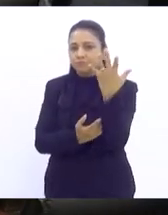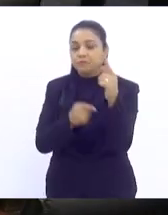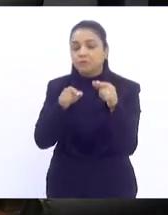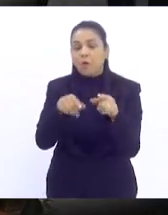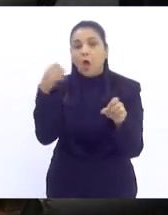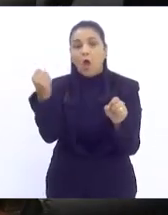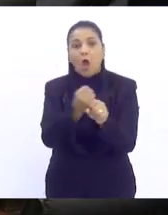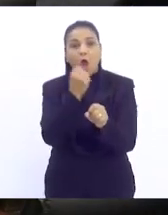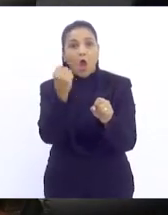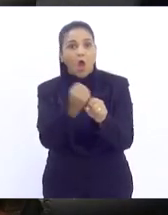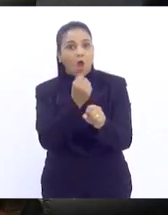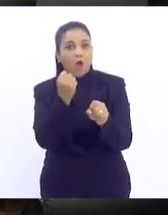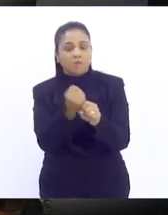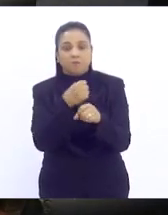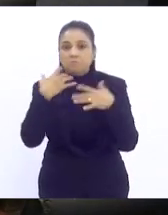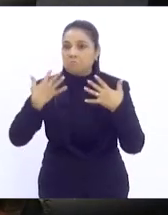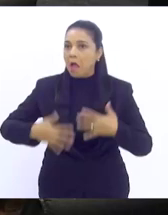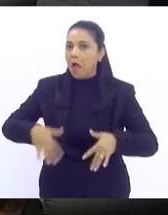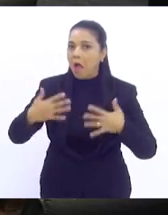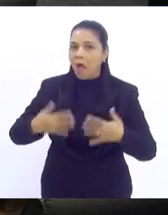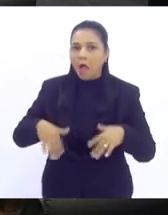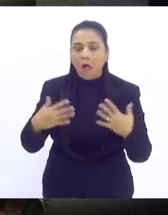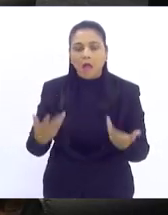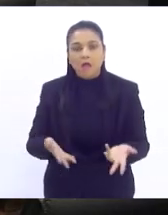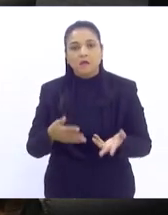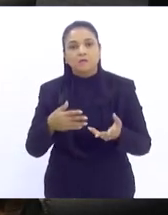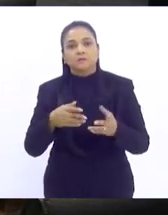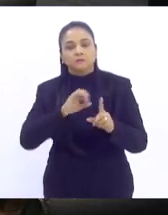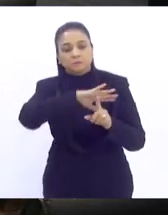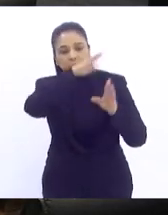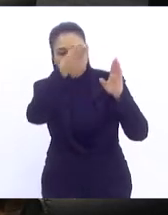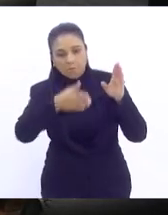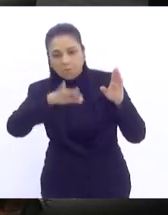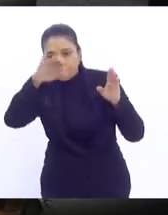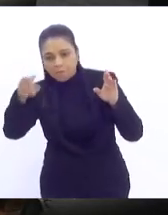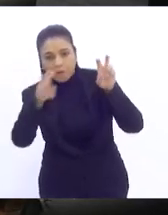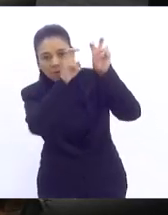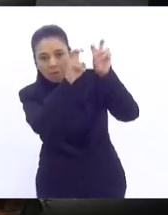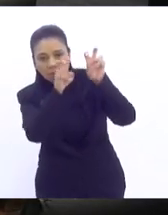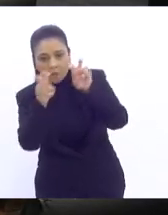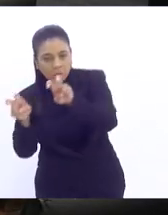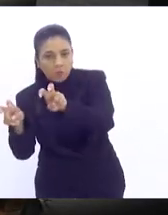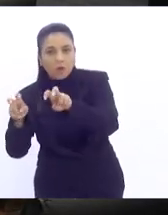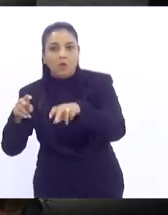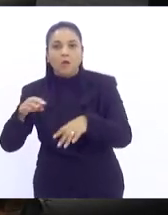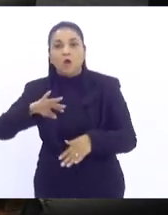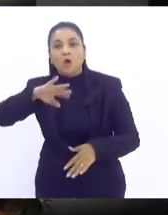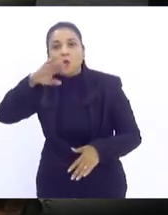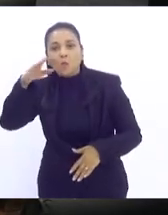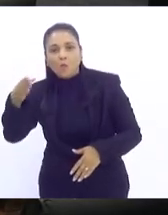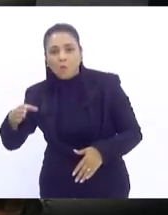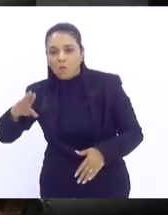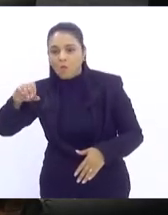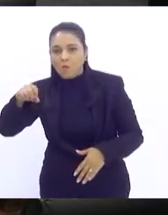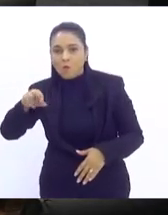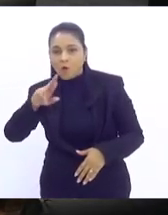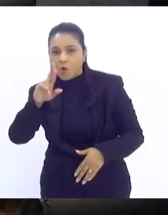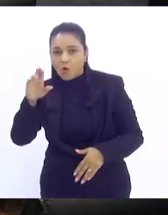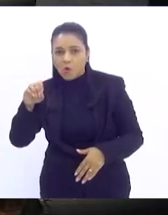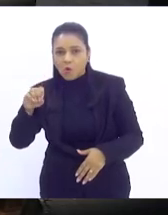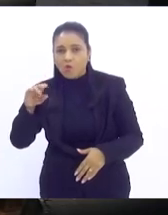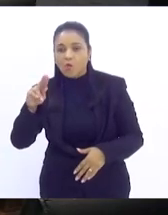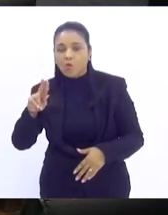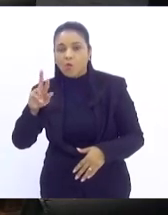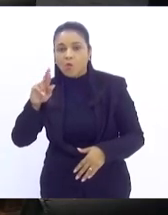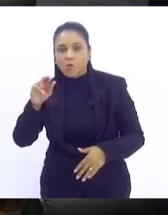de uma obra faroônica que vai acontecer no Pão de Açúcar e no morro do a Urca e deixa aqui o meu abraço para aqueles